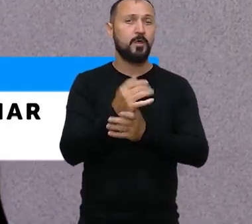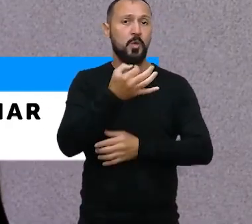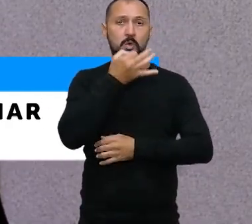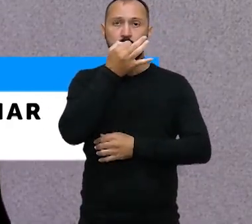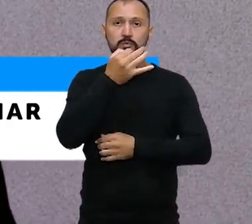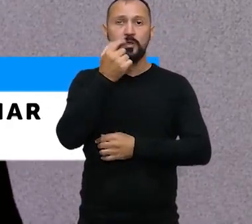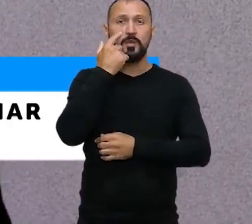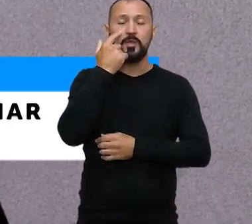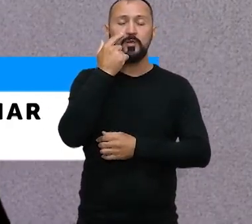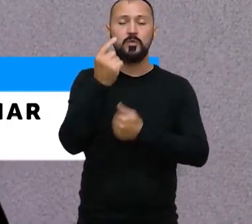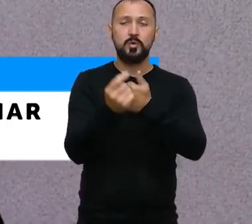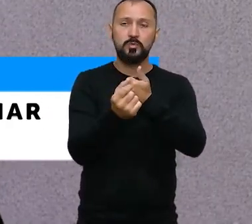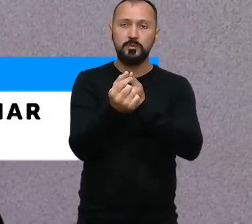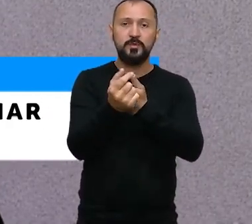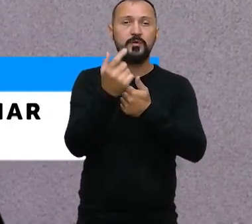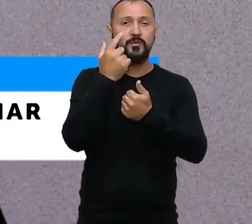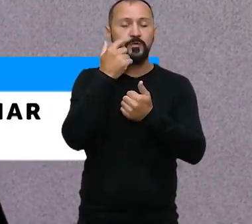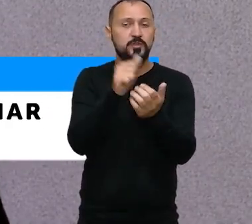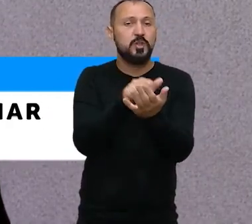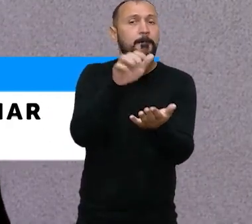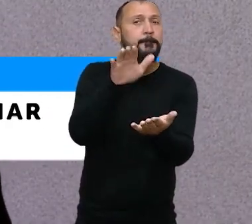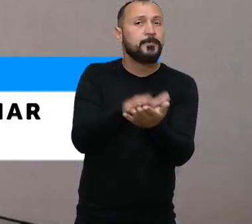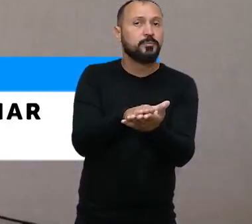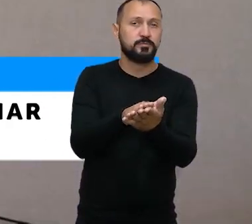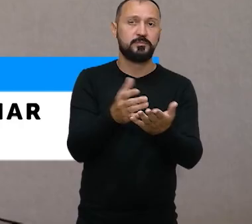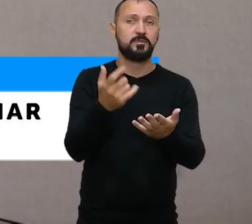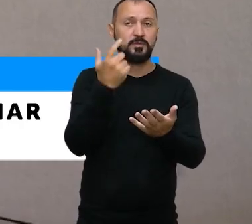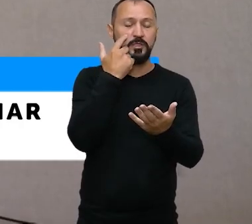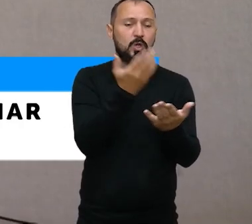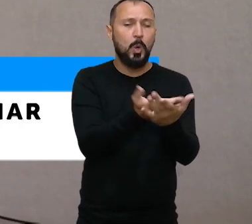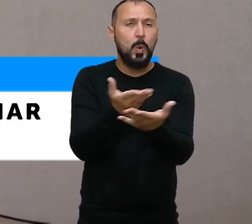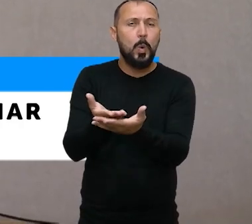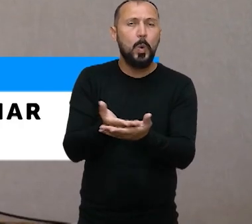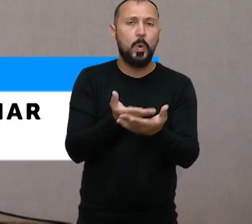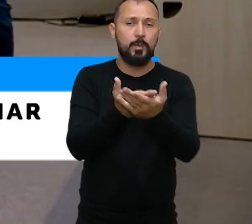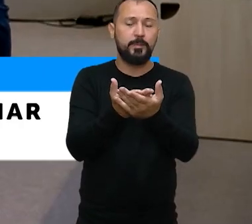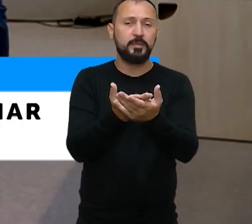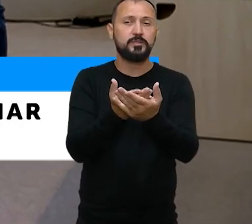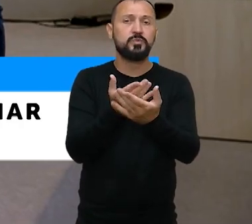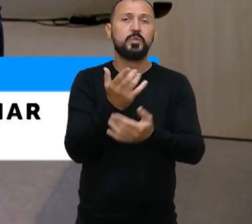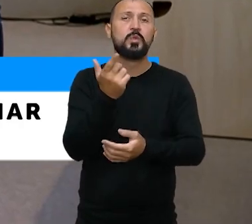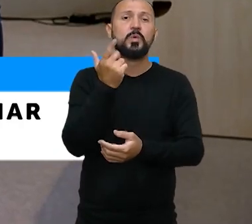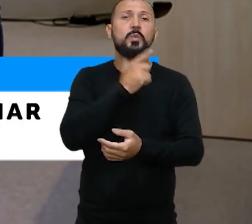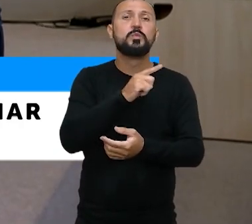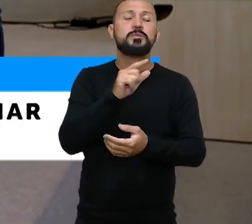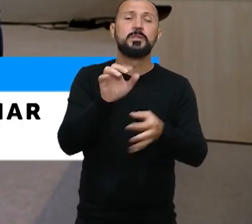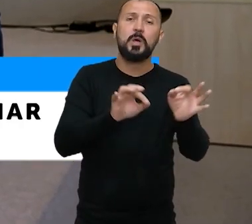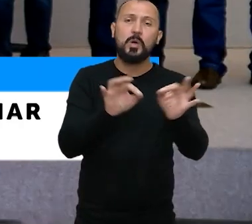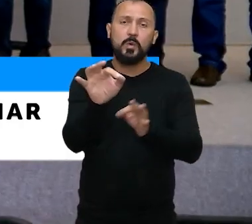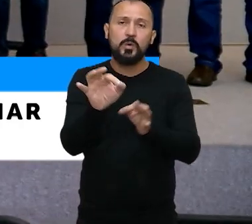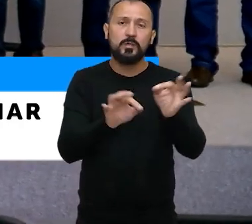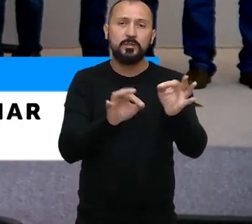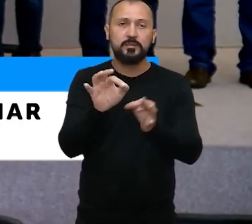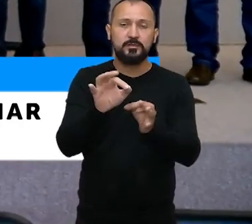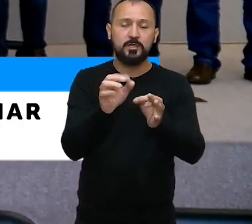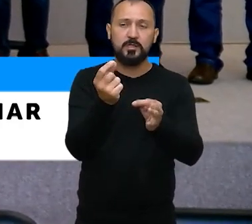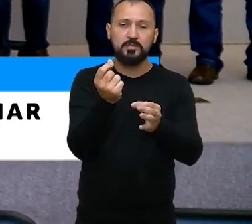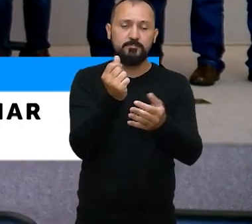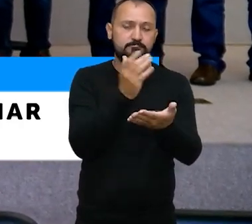que o tribunal olhe para a questão das multas e tenha esse estudo para que a gente possa fazer